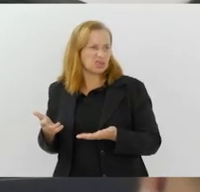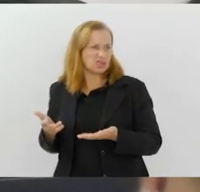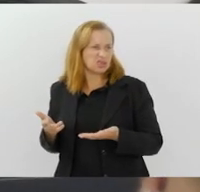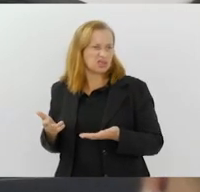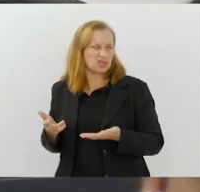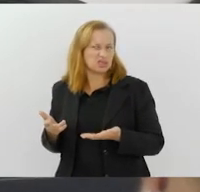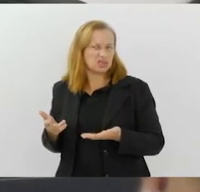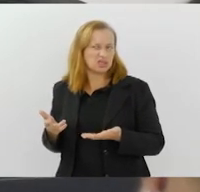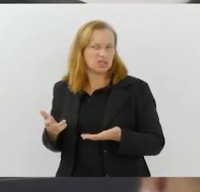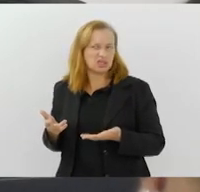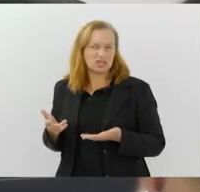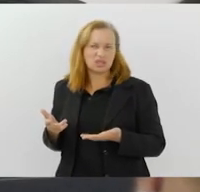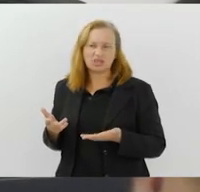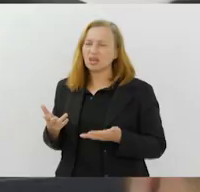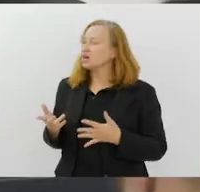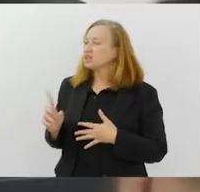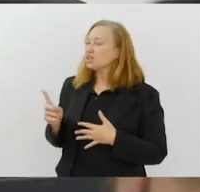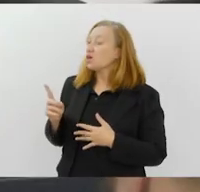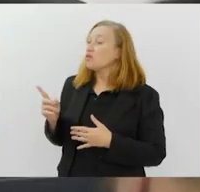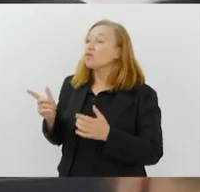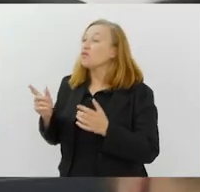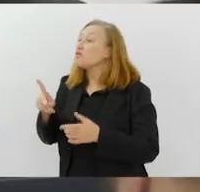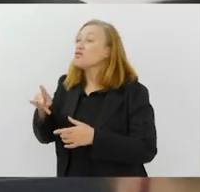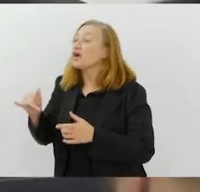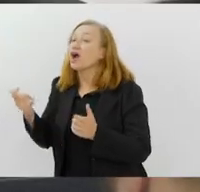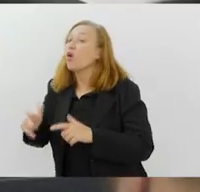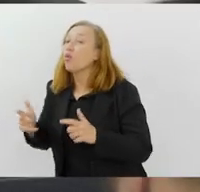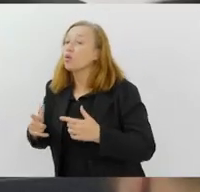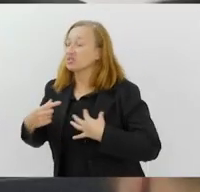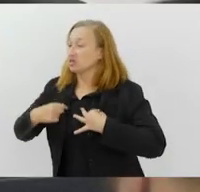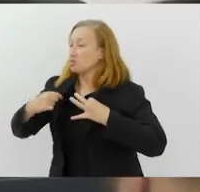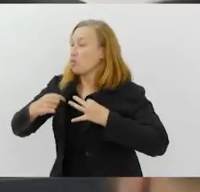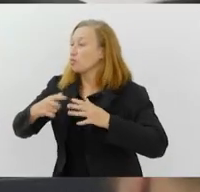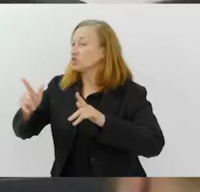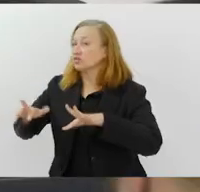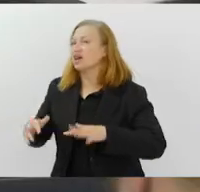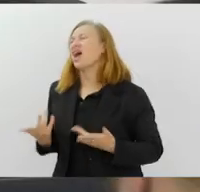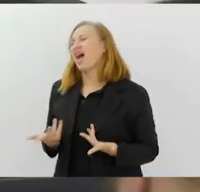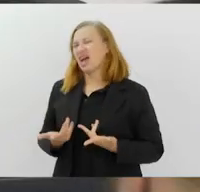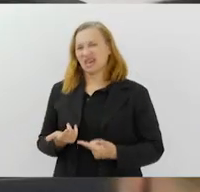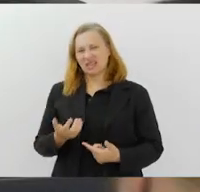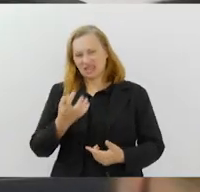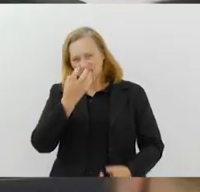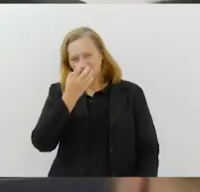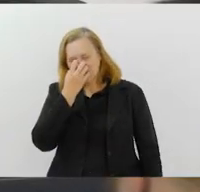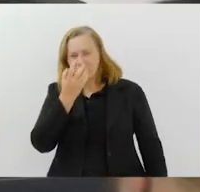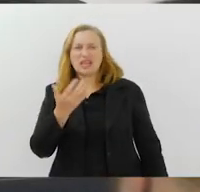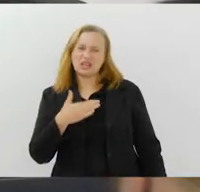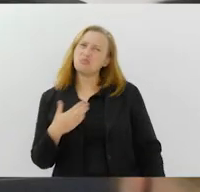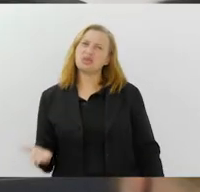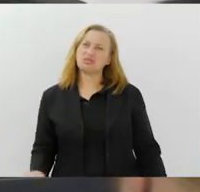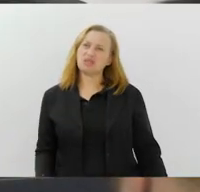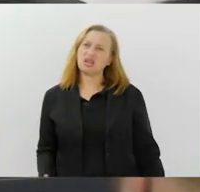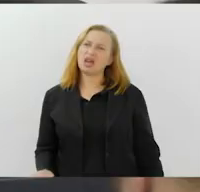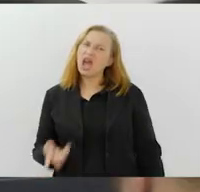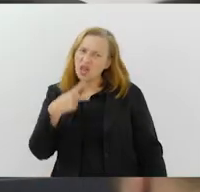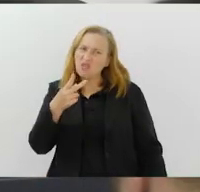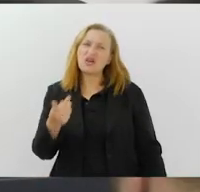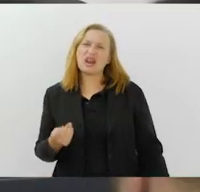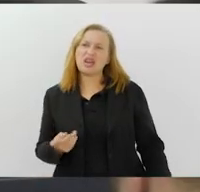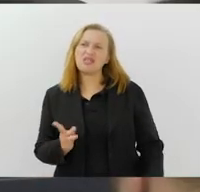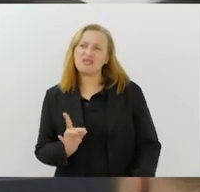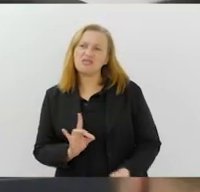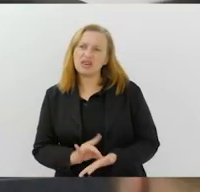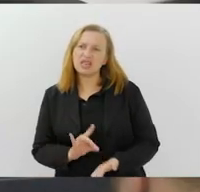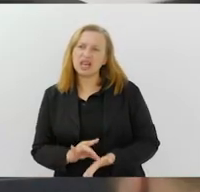aí ficou não não você vai aonde tá fantasiado aí eu sacanagem comigo né Aí eu mandei mesmo que eu já tô